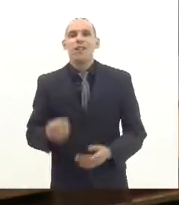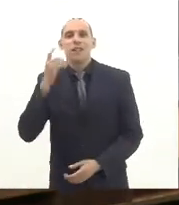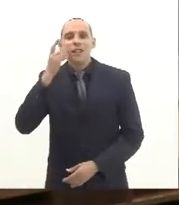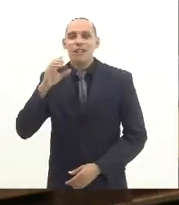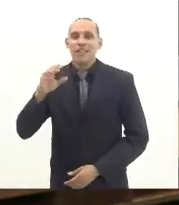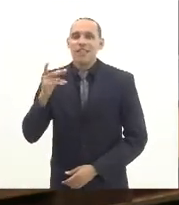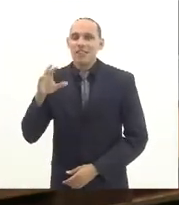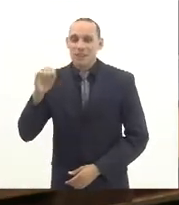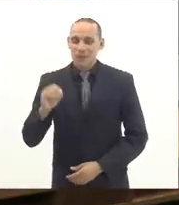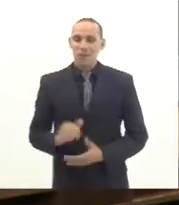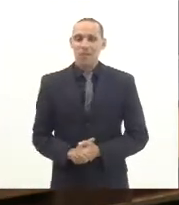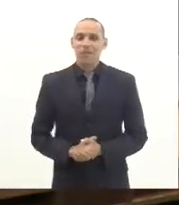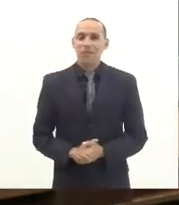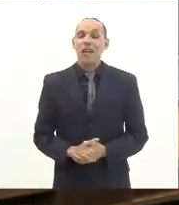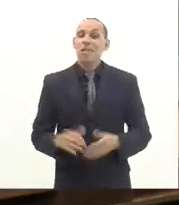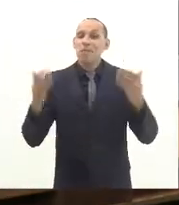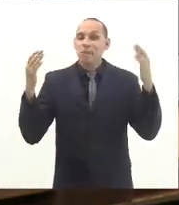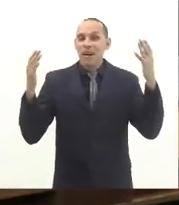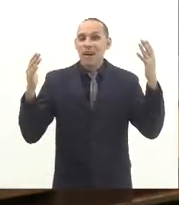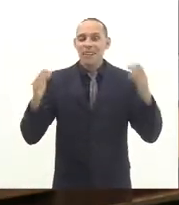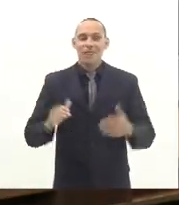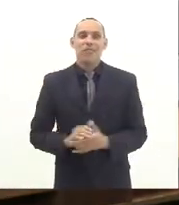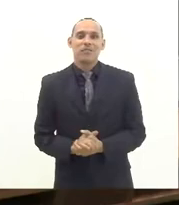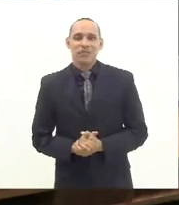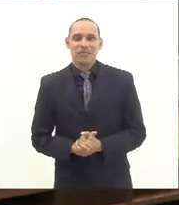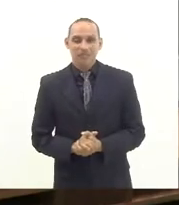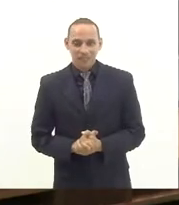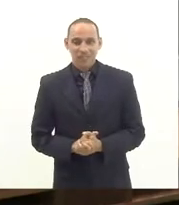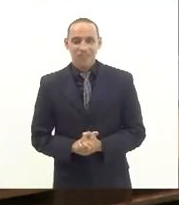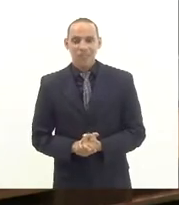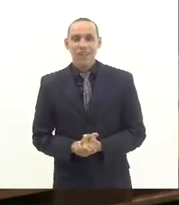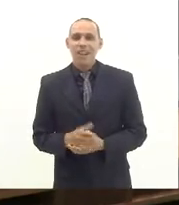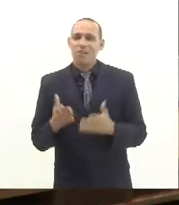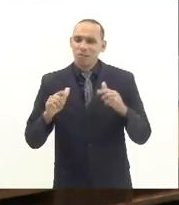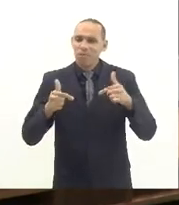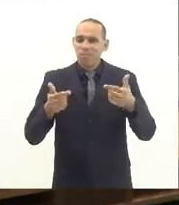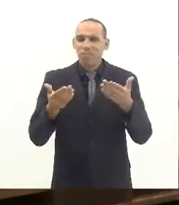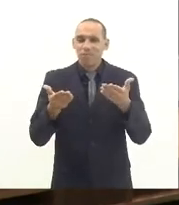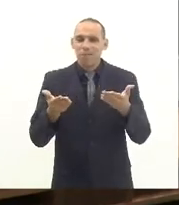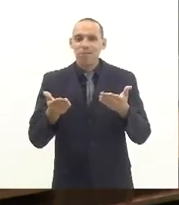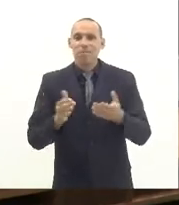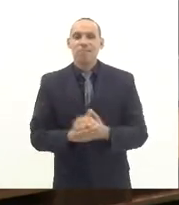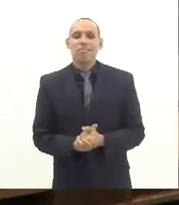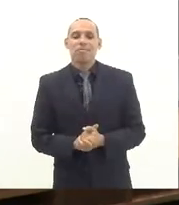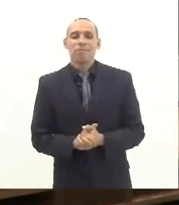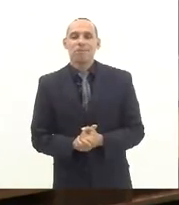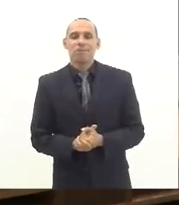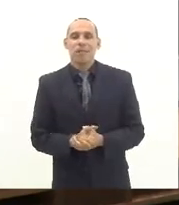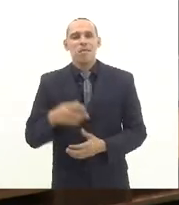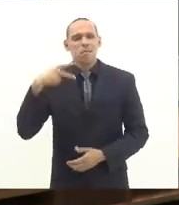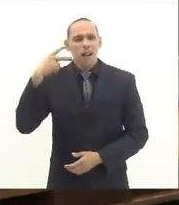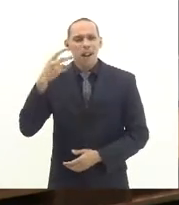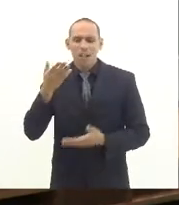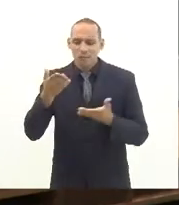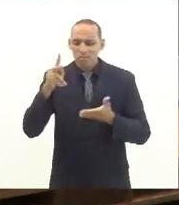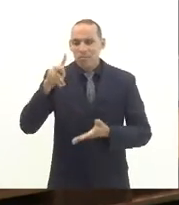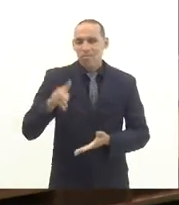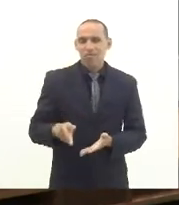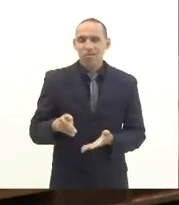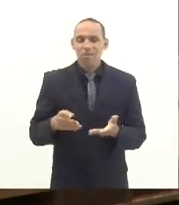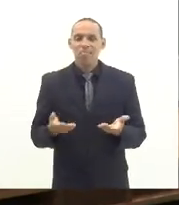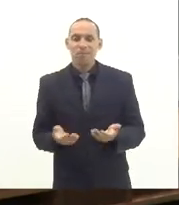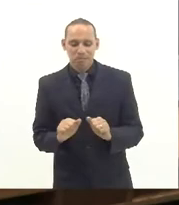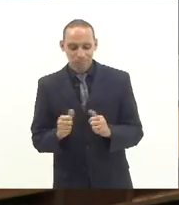senhor presidente eu quero parabenizar o Senhor por essa iniciativa o senhor tem um parlamentar a presidente dessa casa